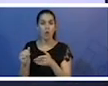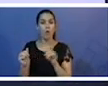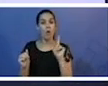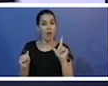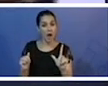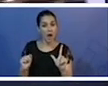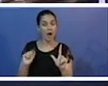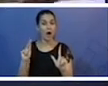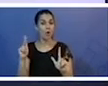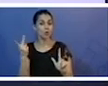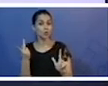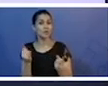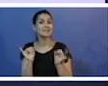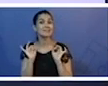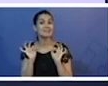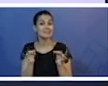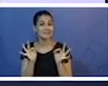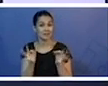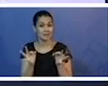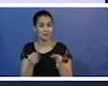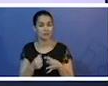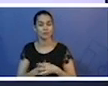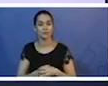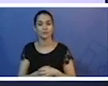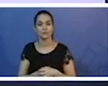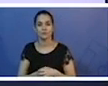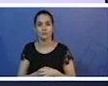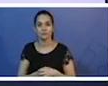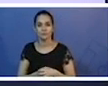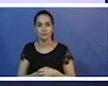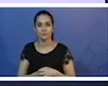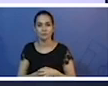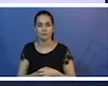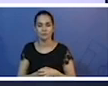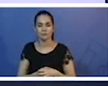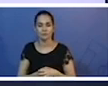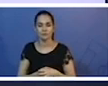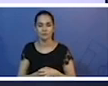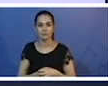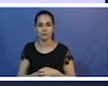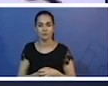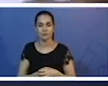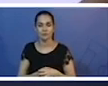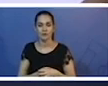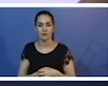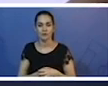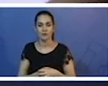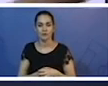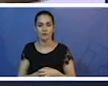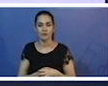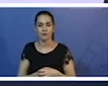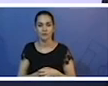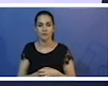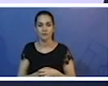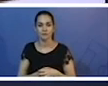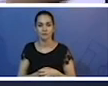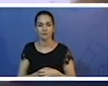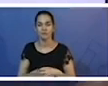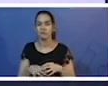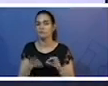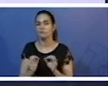se eu estou pegando esse lado, eu preciso dessa altura. Essa altura não vale e essa altura aqui não